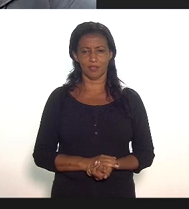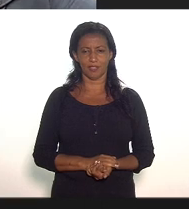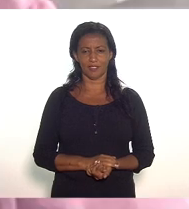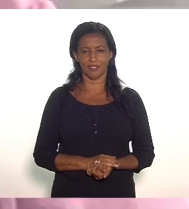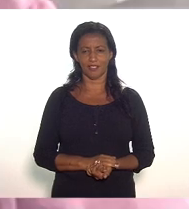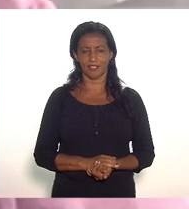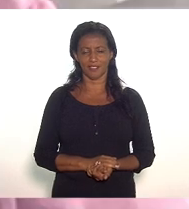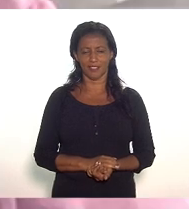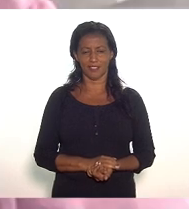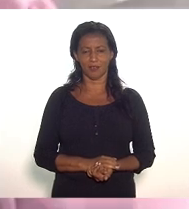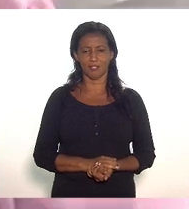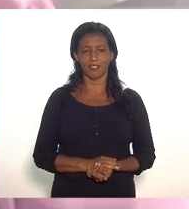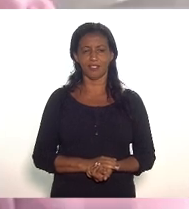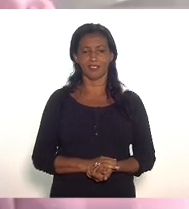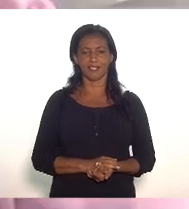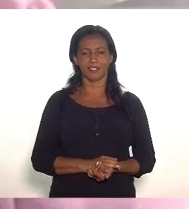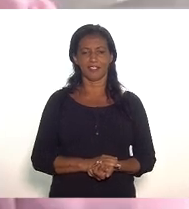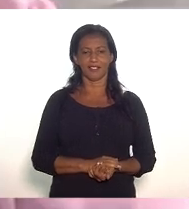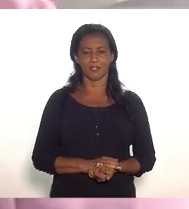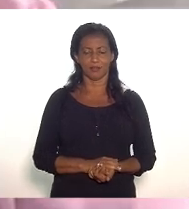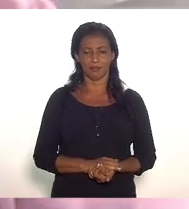Deputado Eurico Júnior.